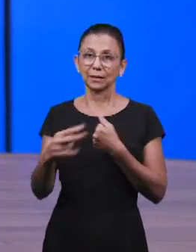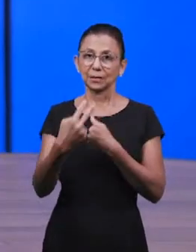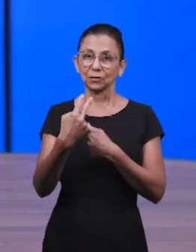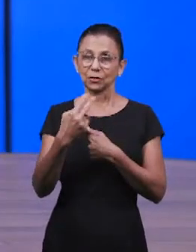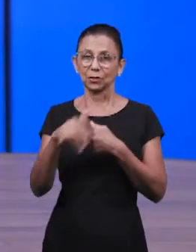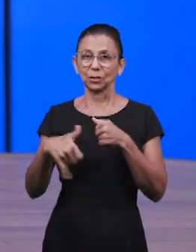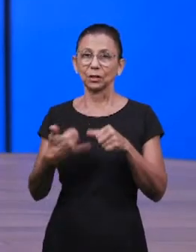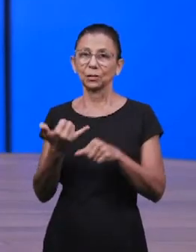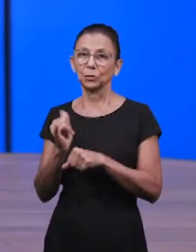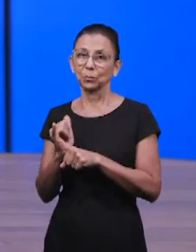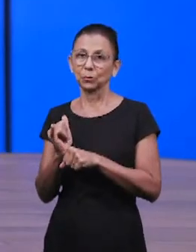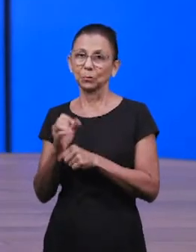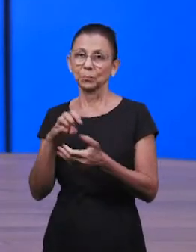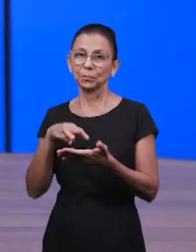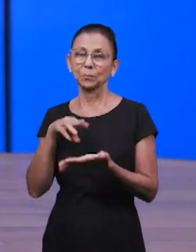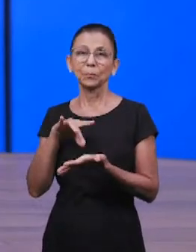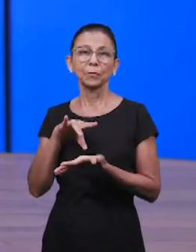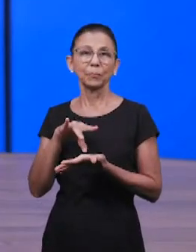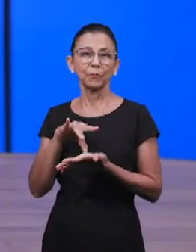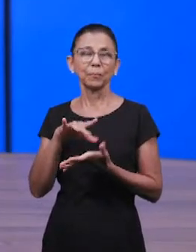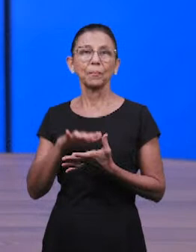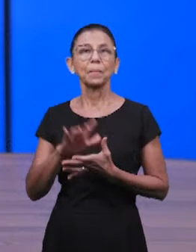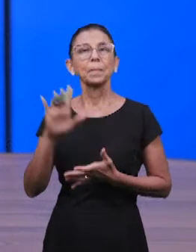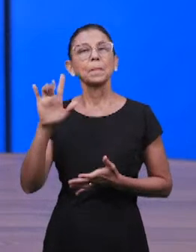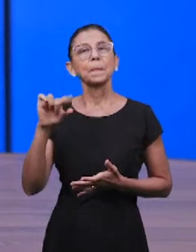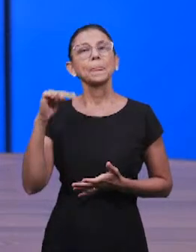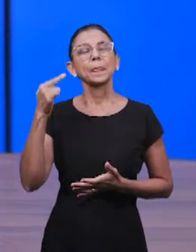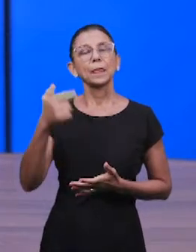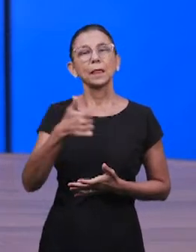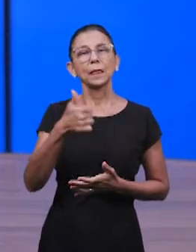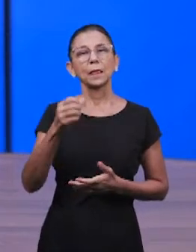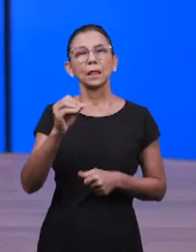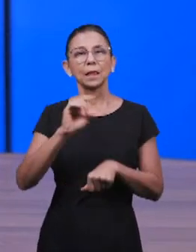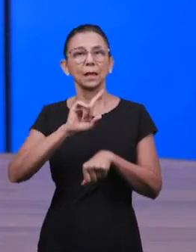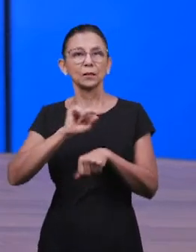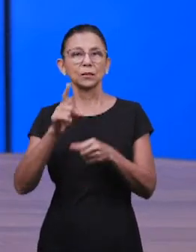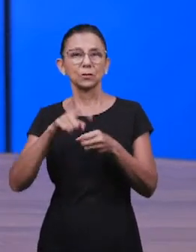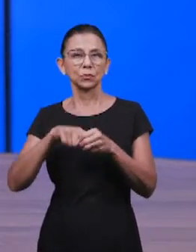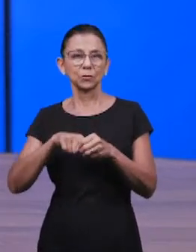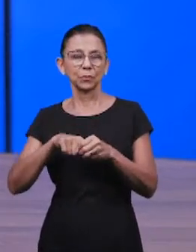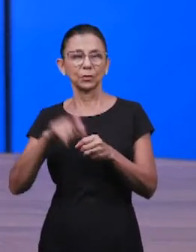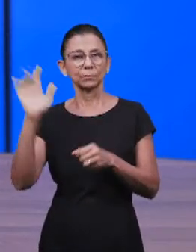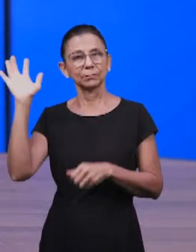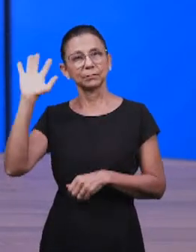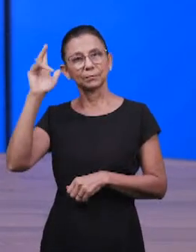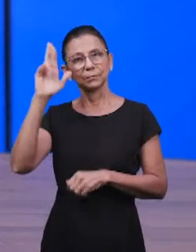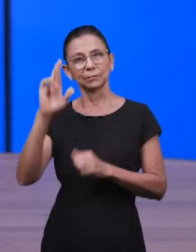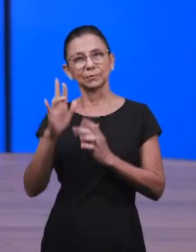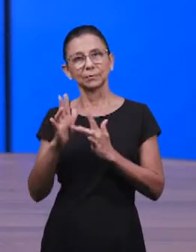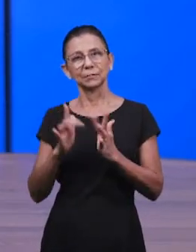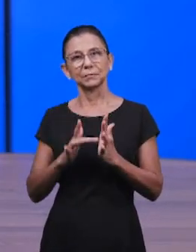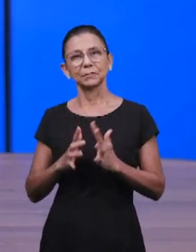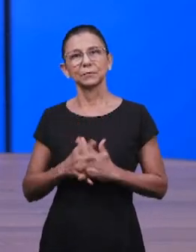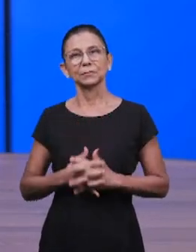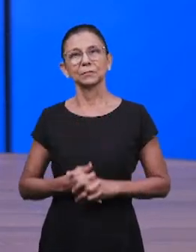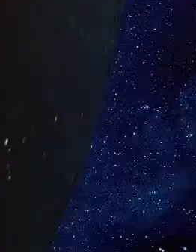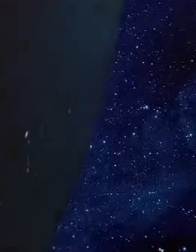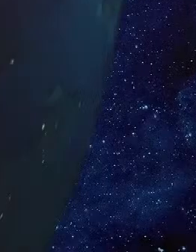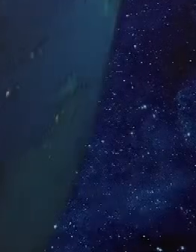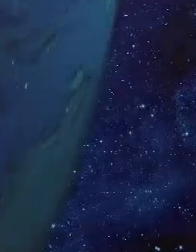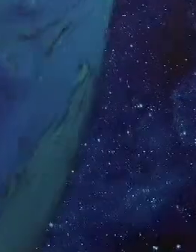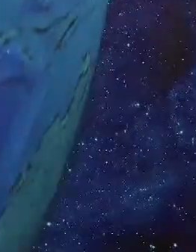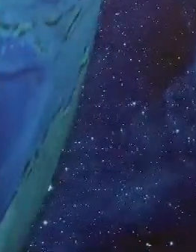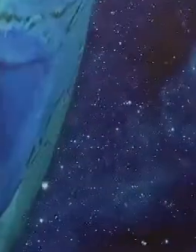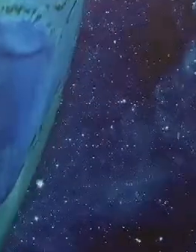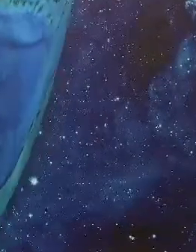canal oficial do YouTube da Igreja Cristã Maranata. E daqui a pouco, às 10 horas, estaremos de volta então. Até lá, a paz do Senhor Jesus.